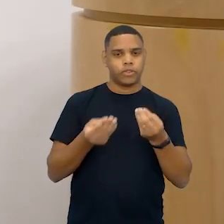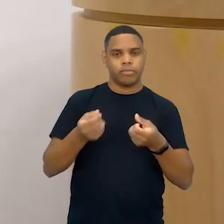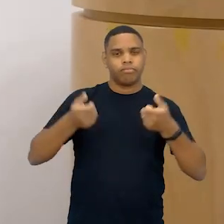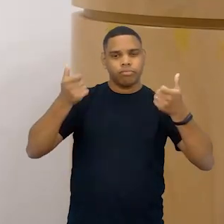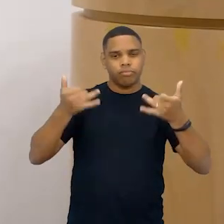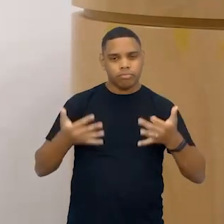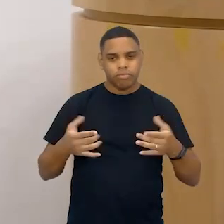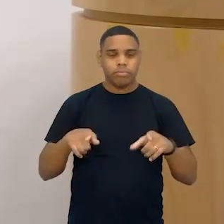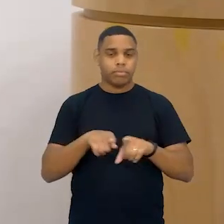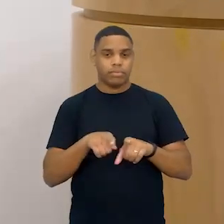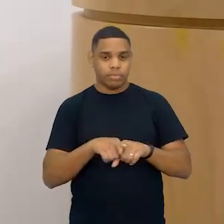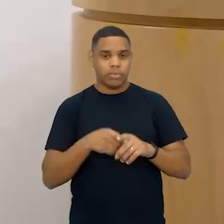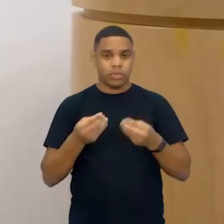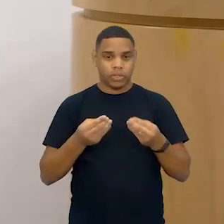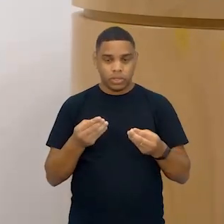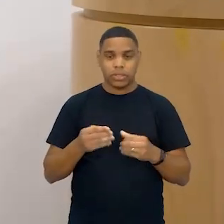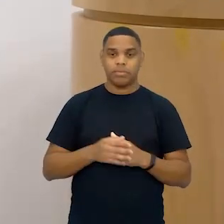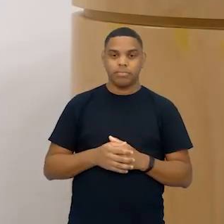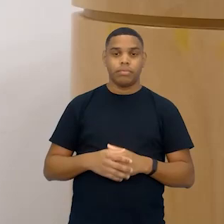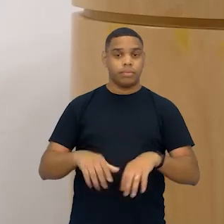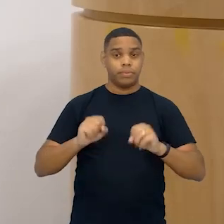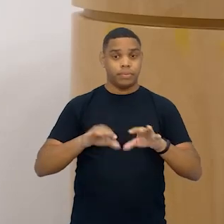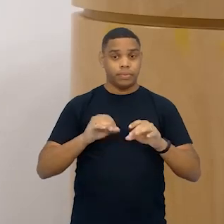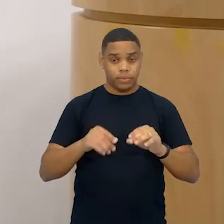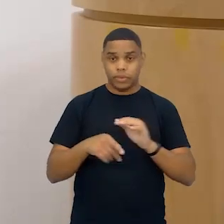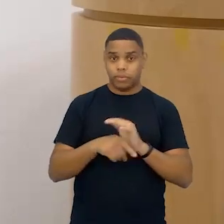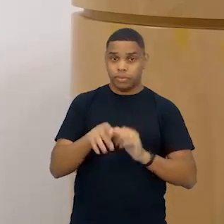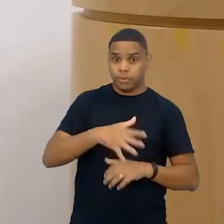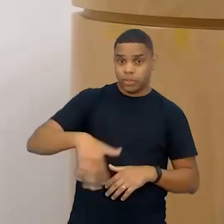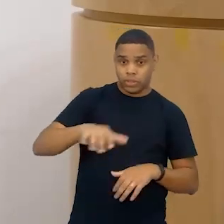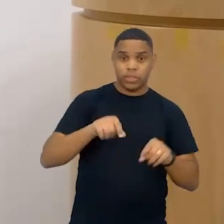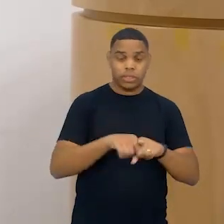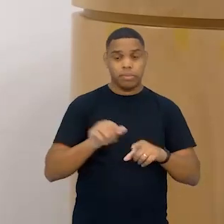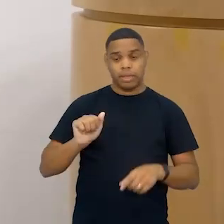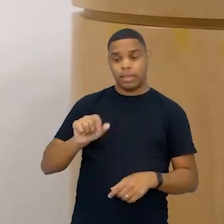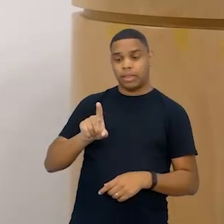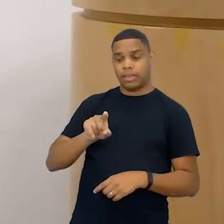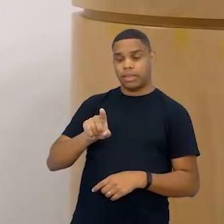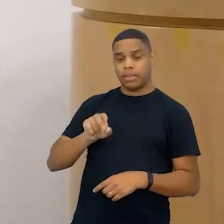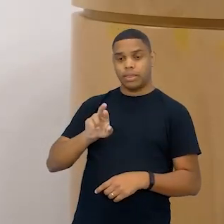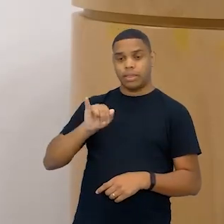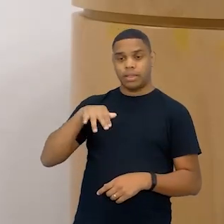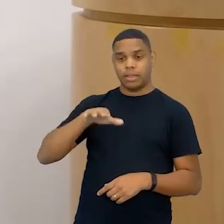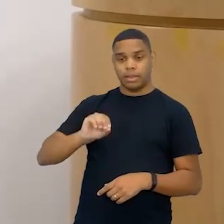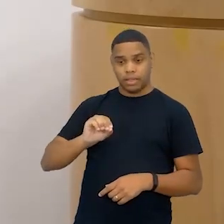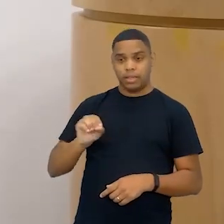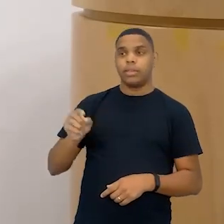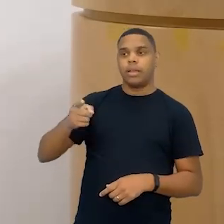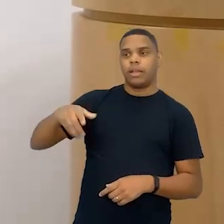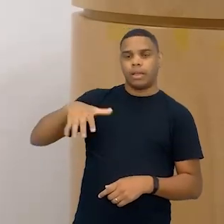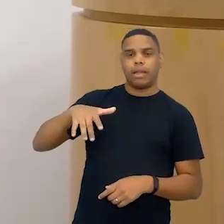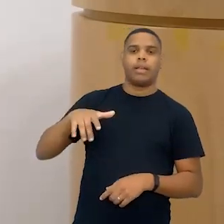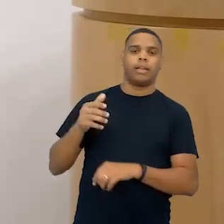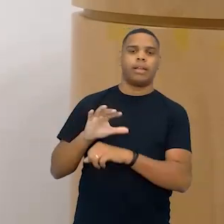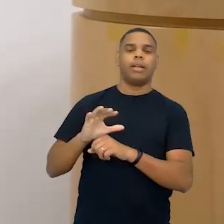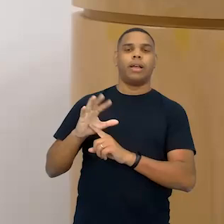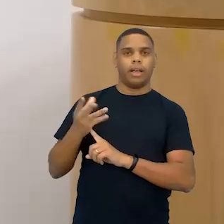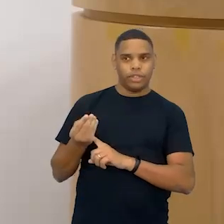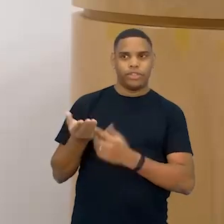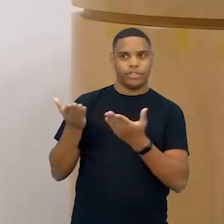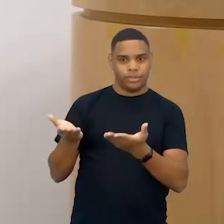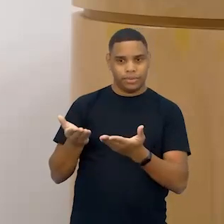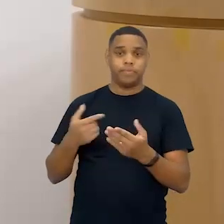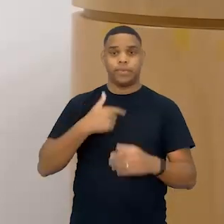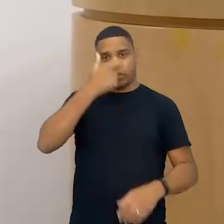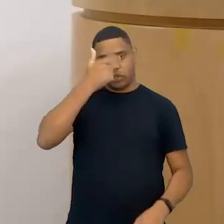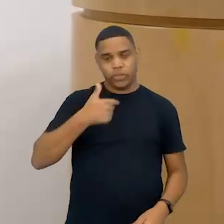especial, olhar a questão do ensino universal, a presença do Adriano, que é de arte, então já é um componente,